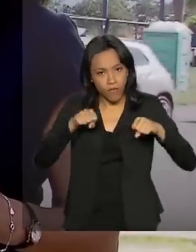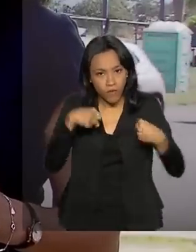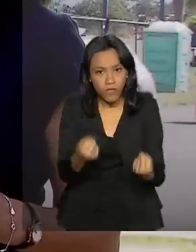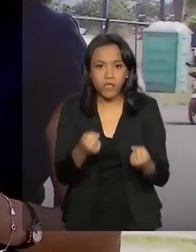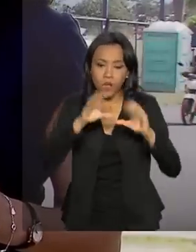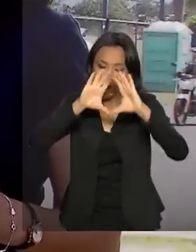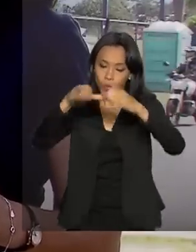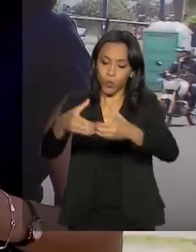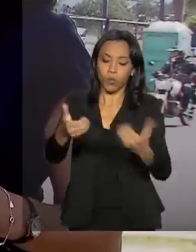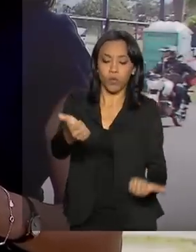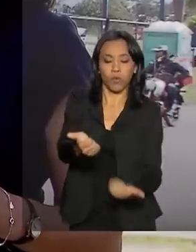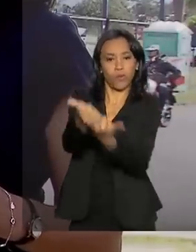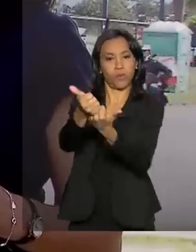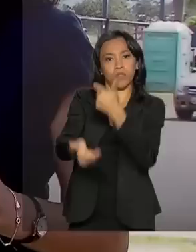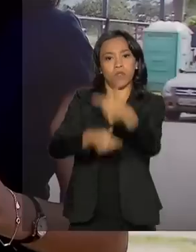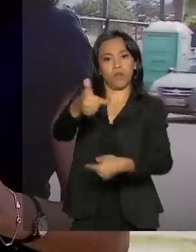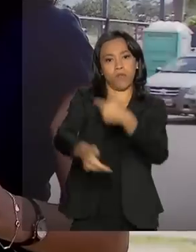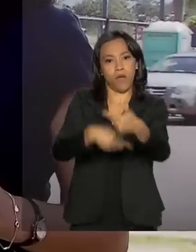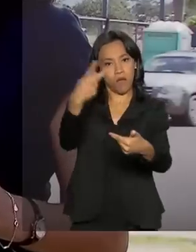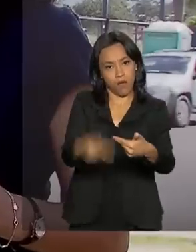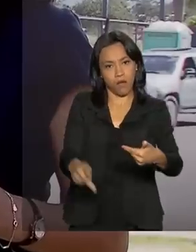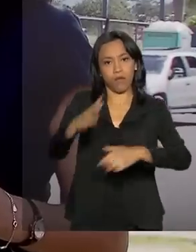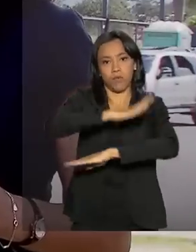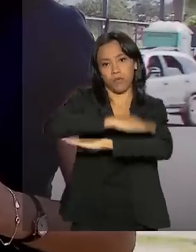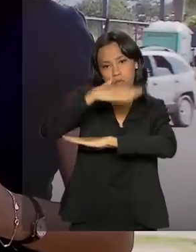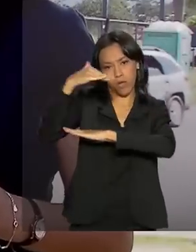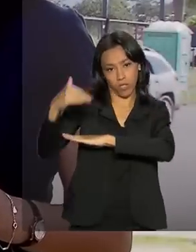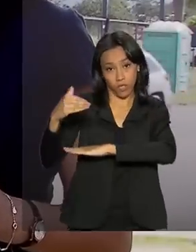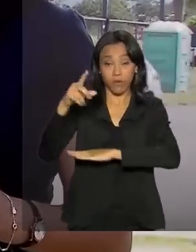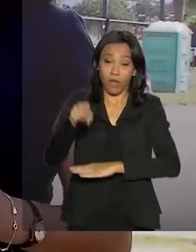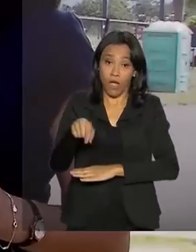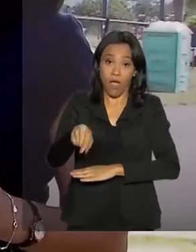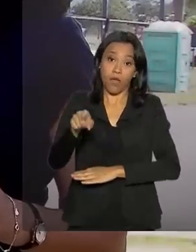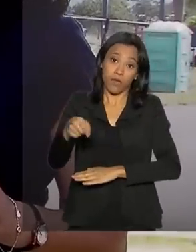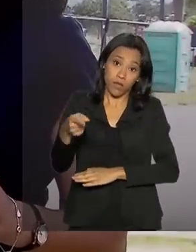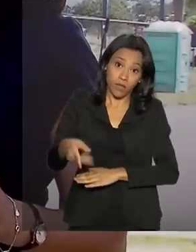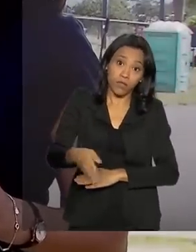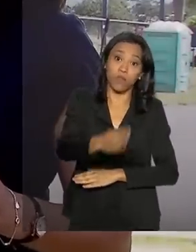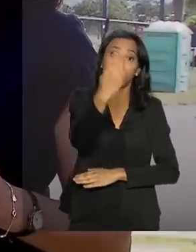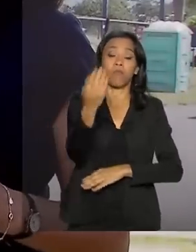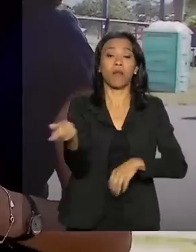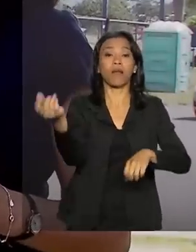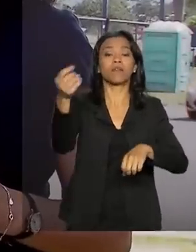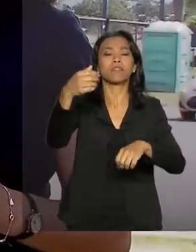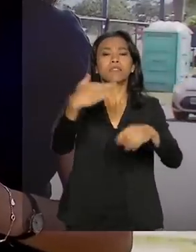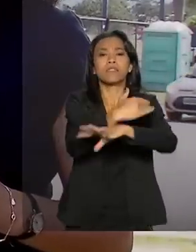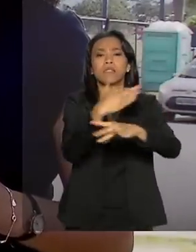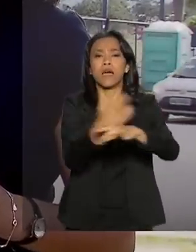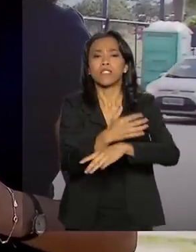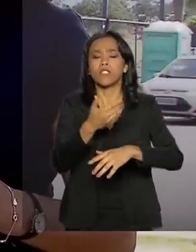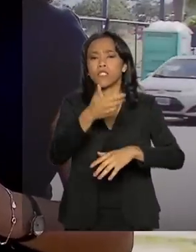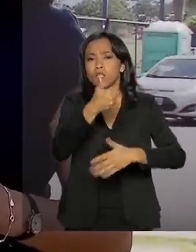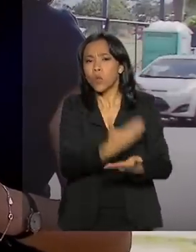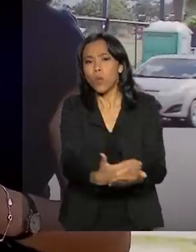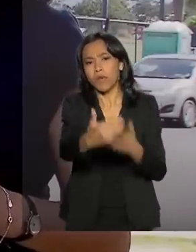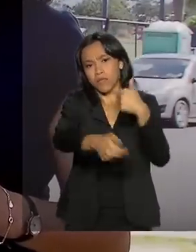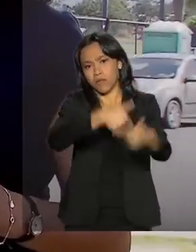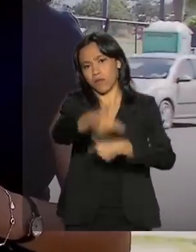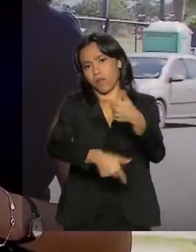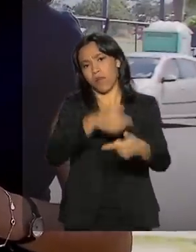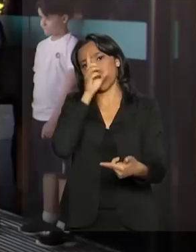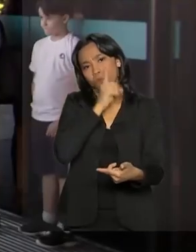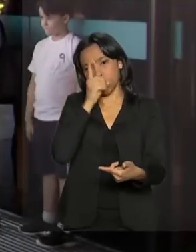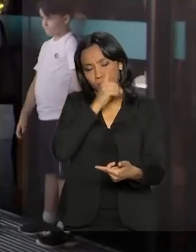das equipes aqui em Brumadinho. A previsão é de que sigam para a cidade no sábado e comecem a trabalhar já no